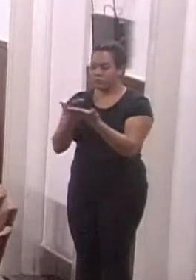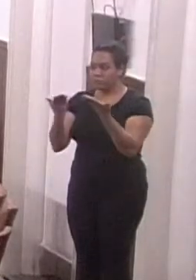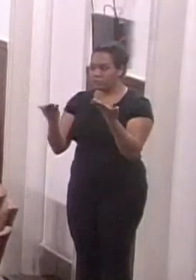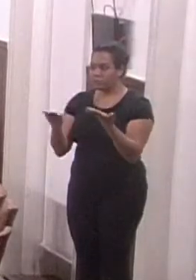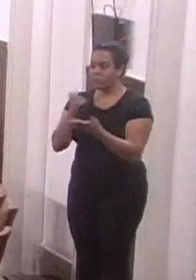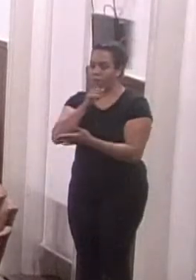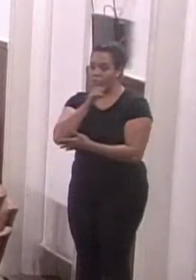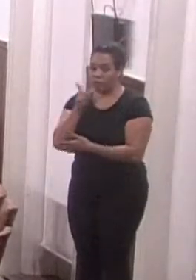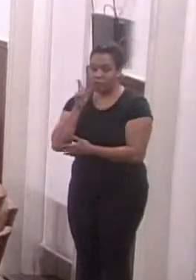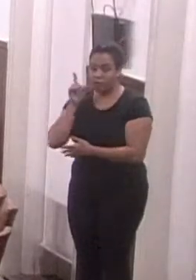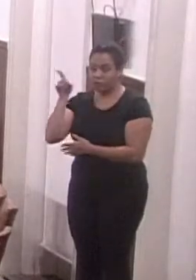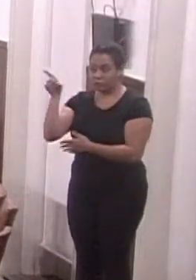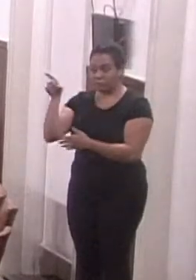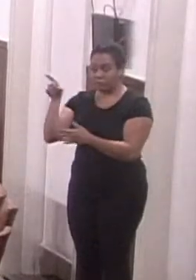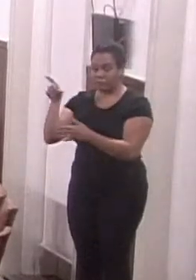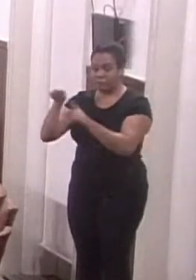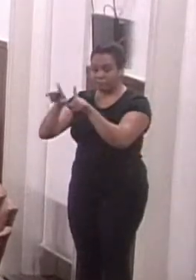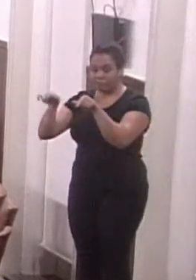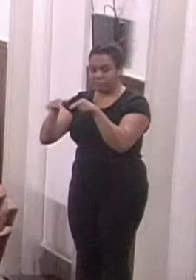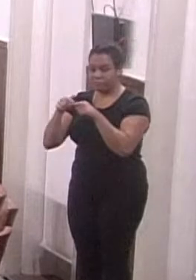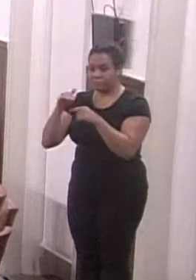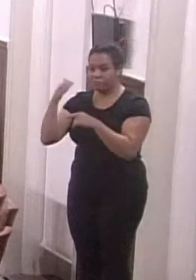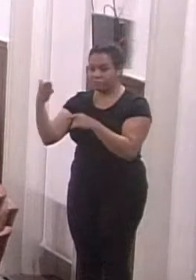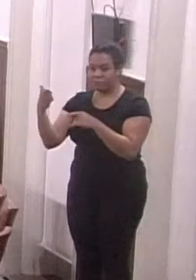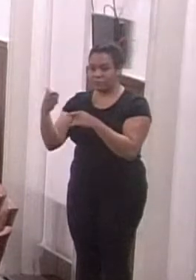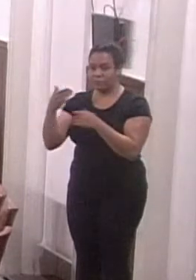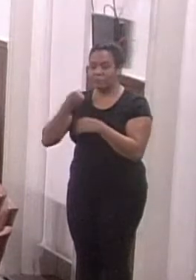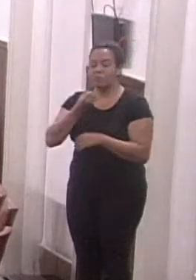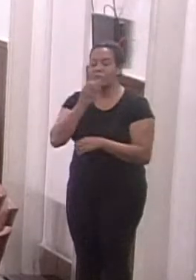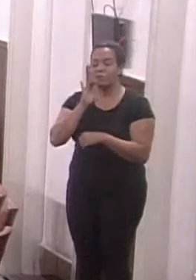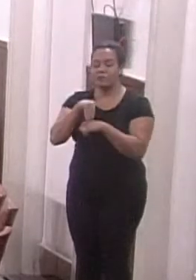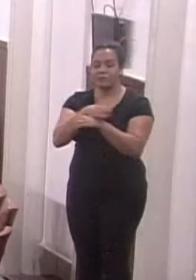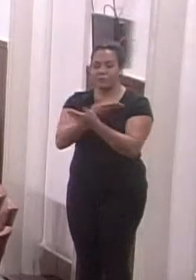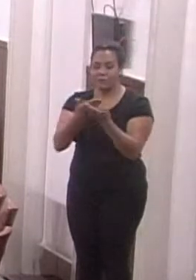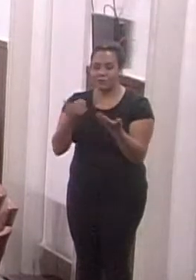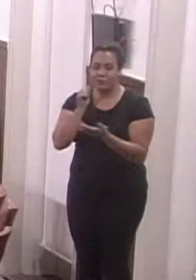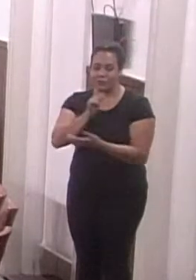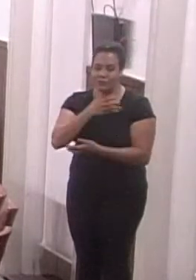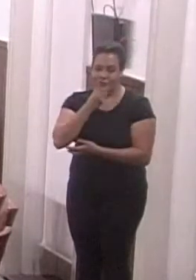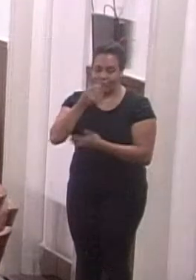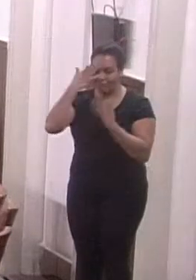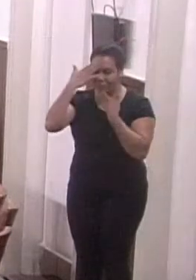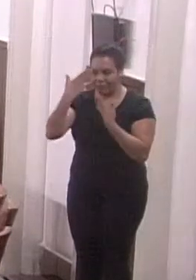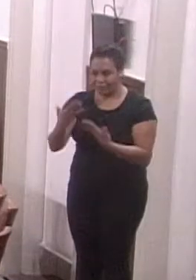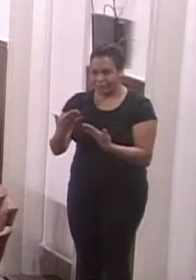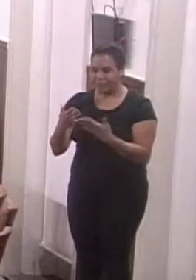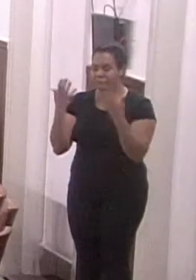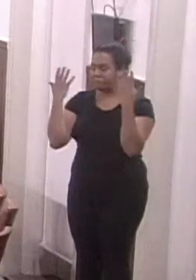lanche aqui no saguão. E boa noite a todas e todos. Muito obrigada.